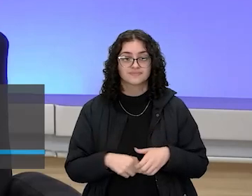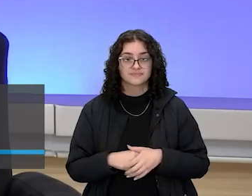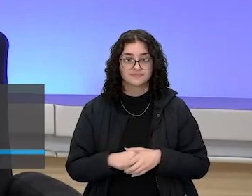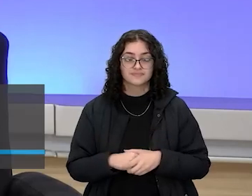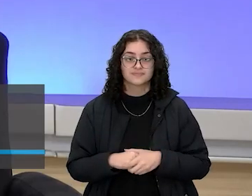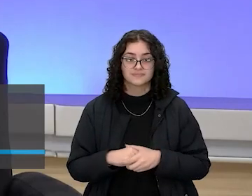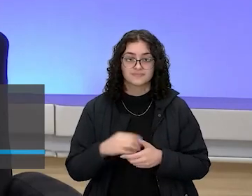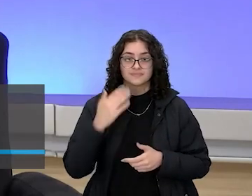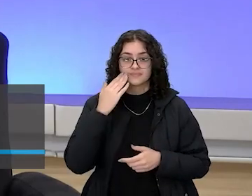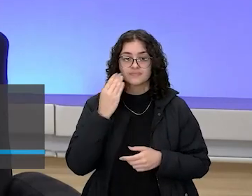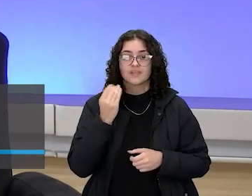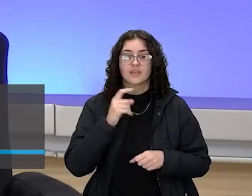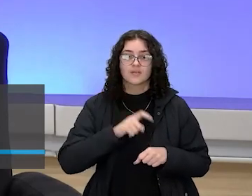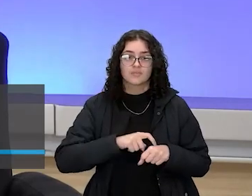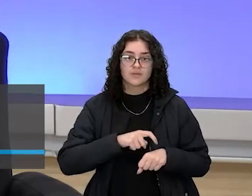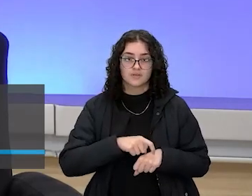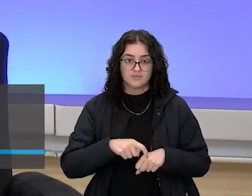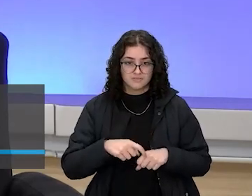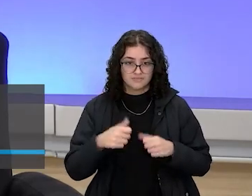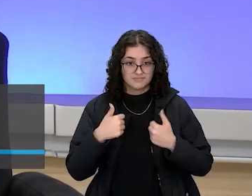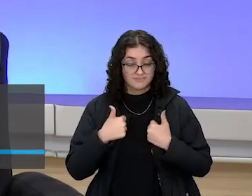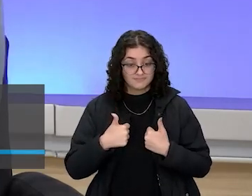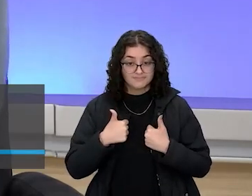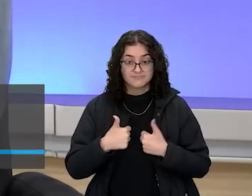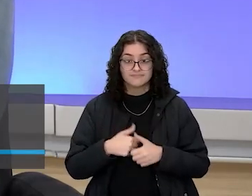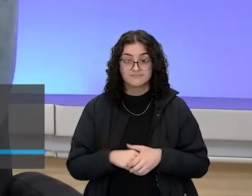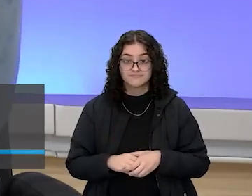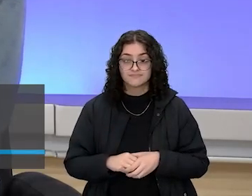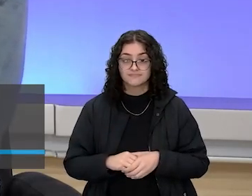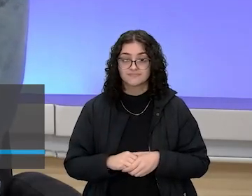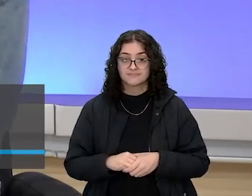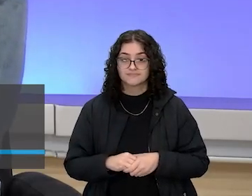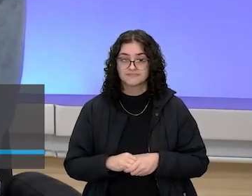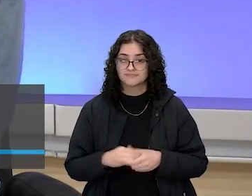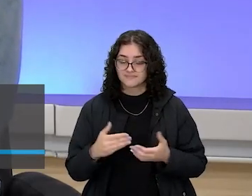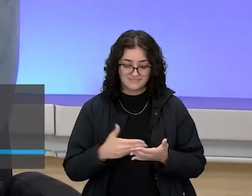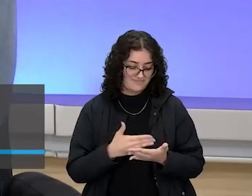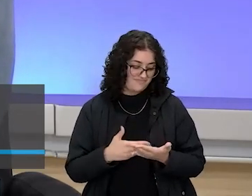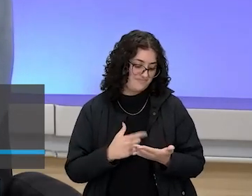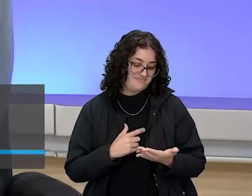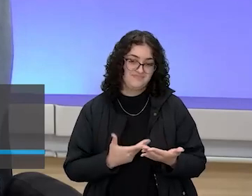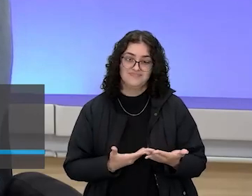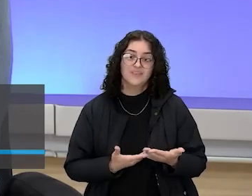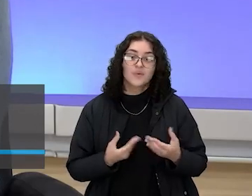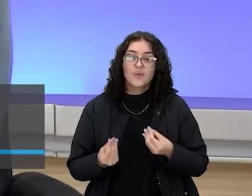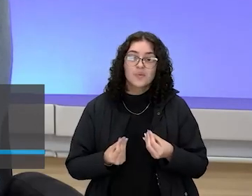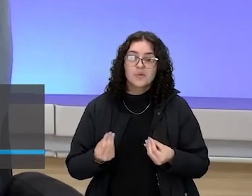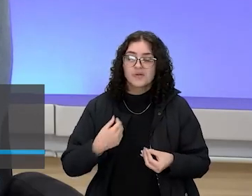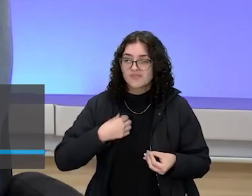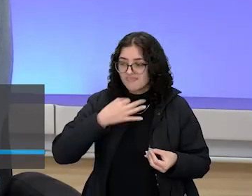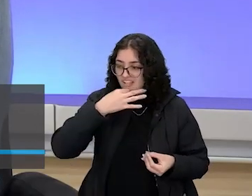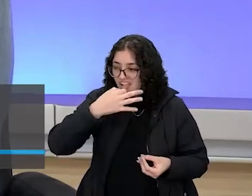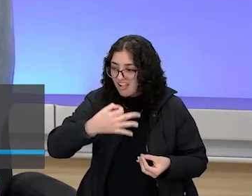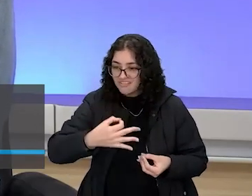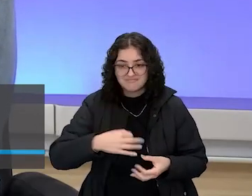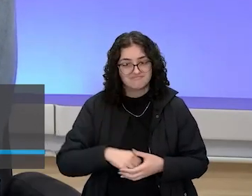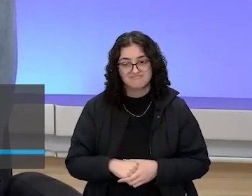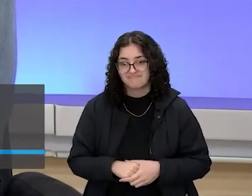para entender de morangos, tá certo? Então, a gente não está com o livro na mão, né? Então a gente não pode falar a